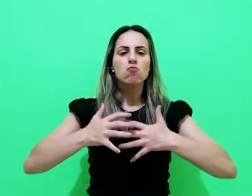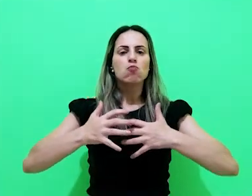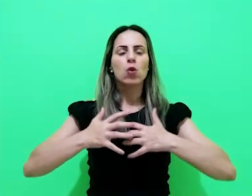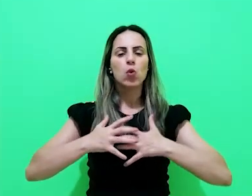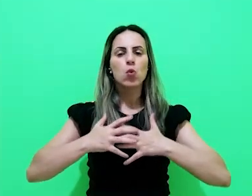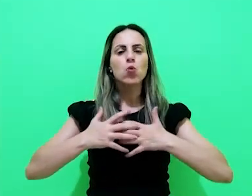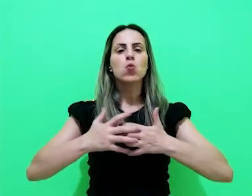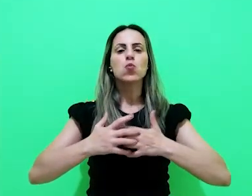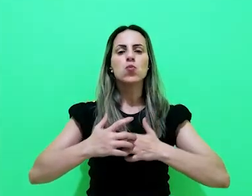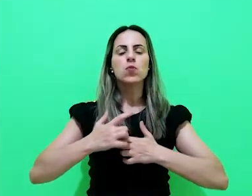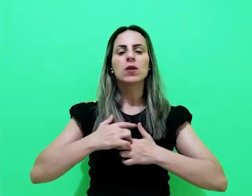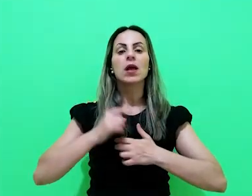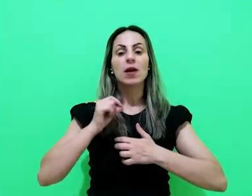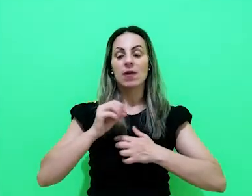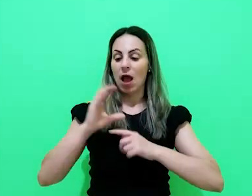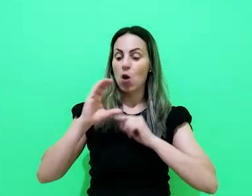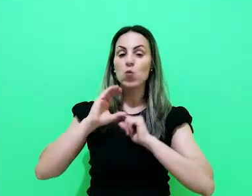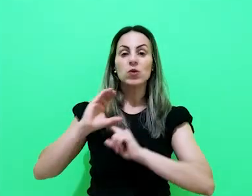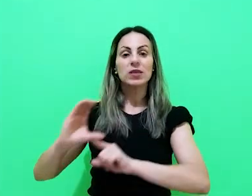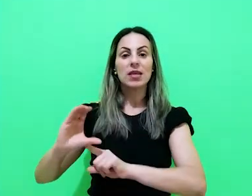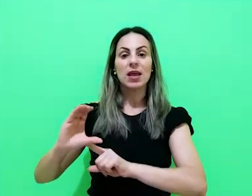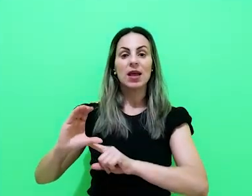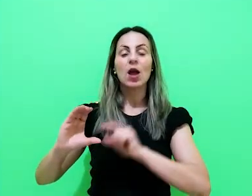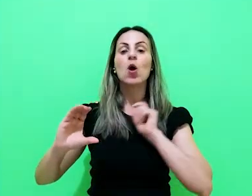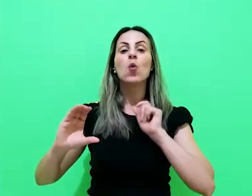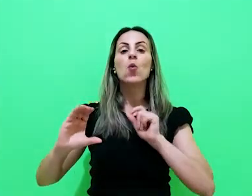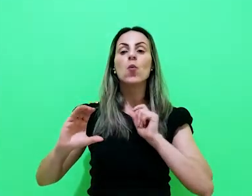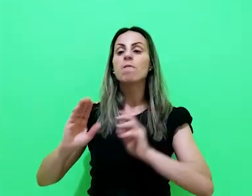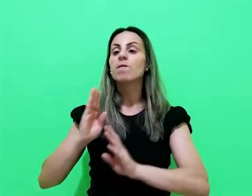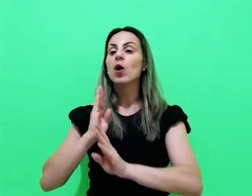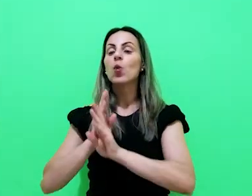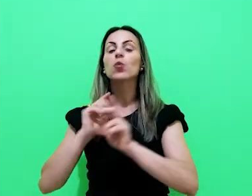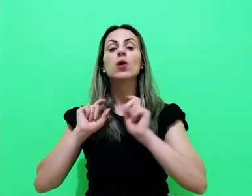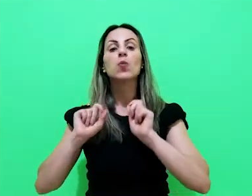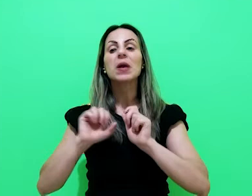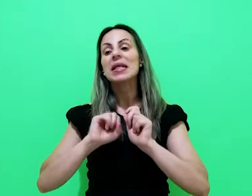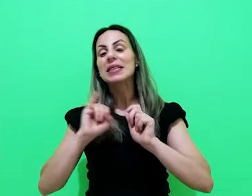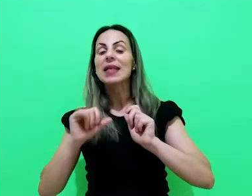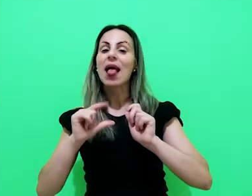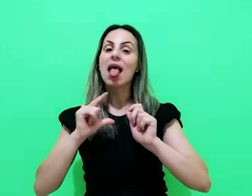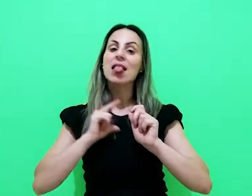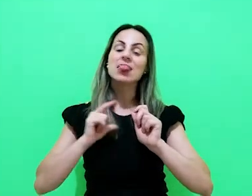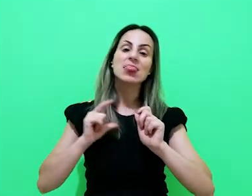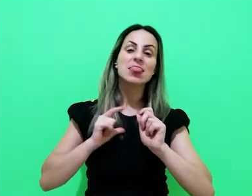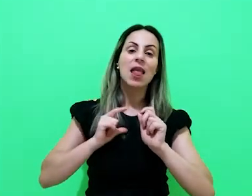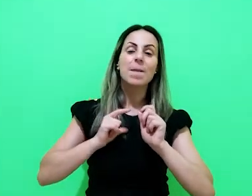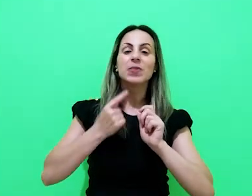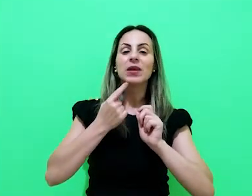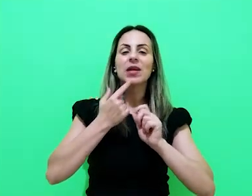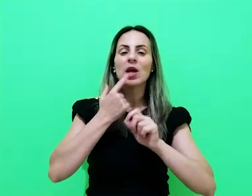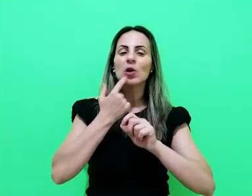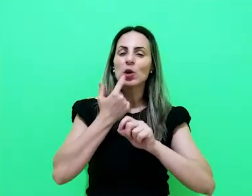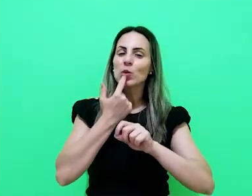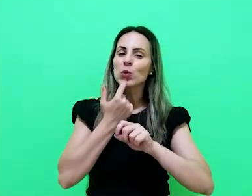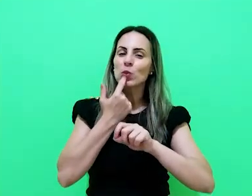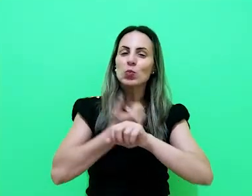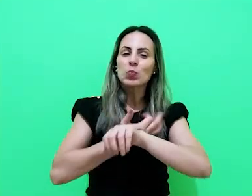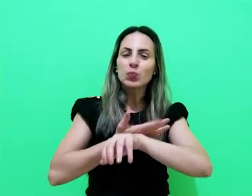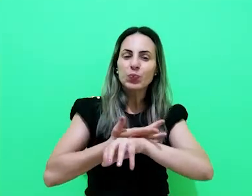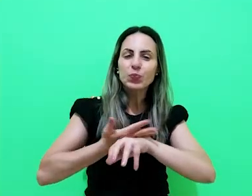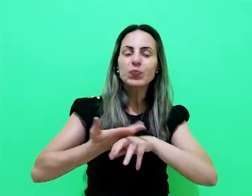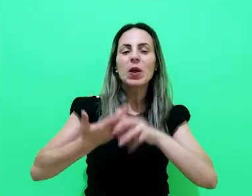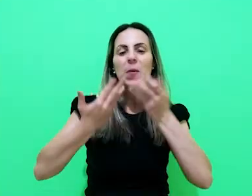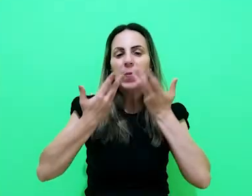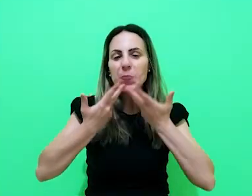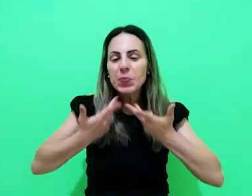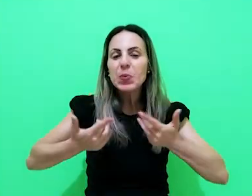O que leva a gente para o C, né? Onde a gente vai ver se tiveram maiores sangramentos, né? Ele tinha uma pressão boa,